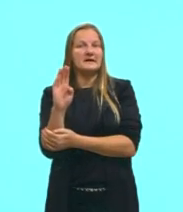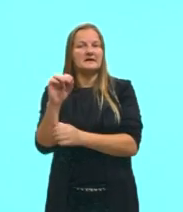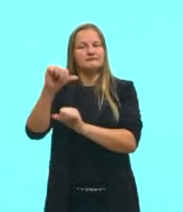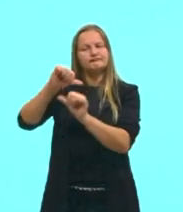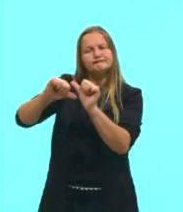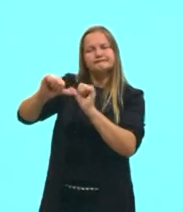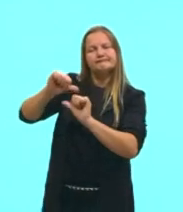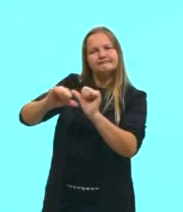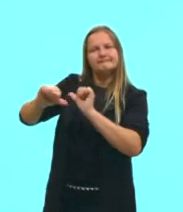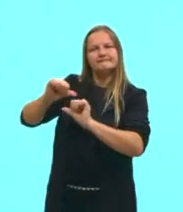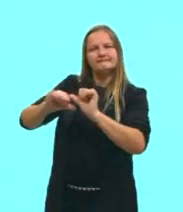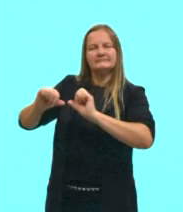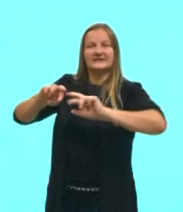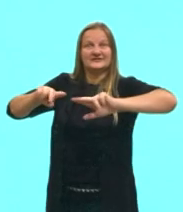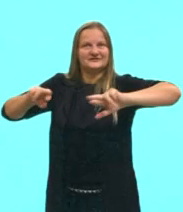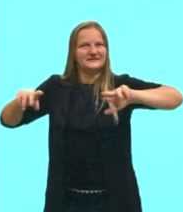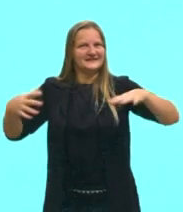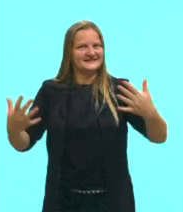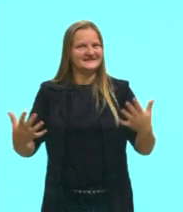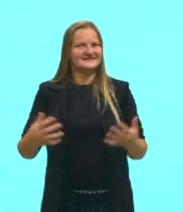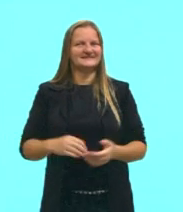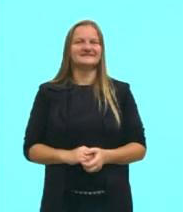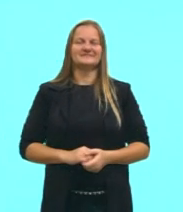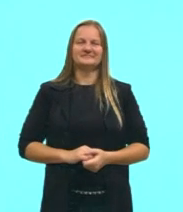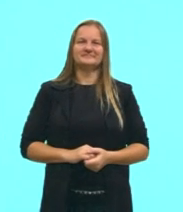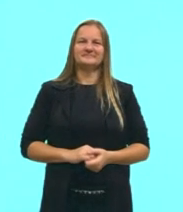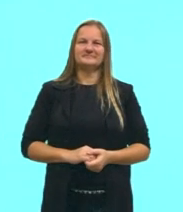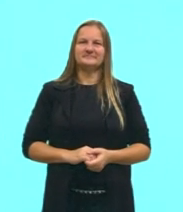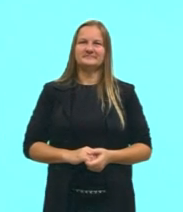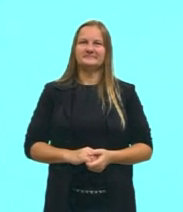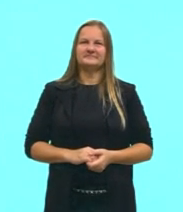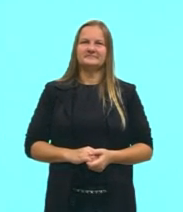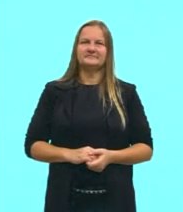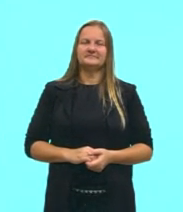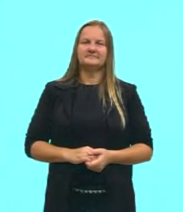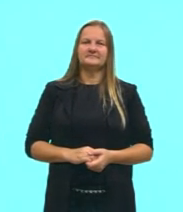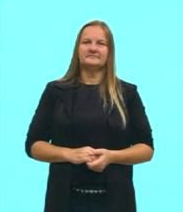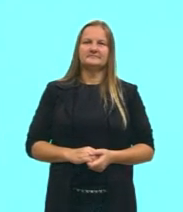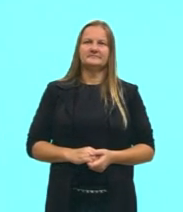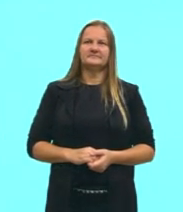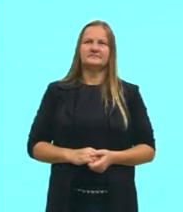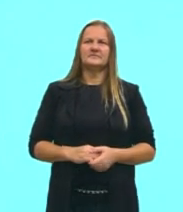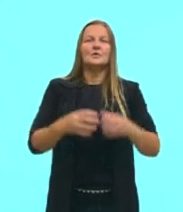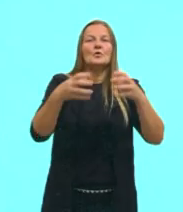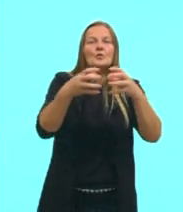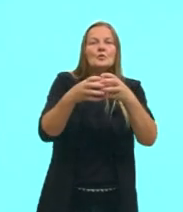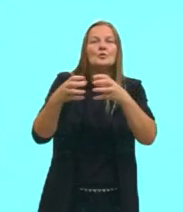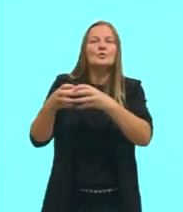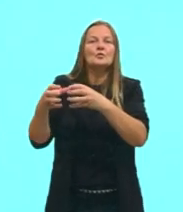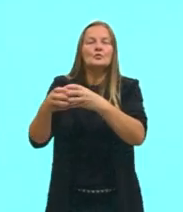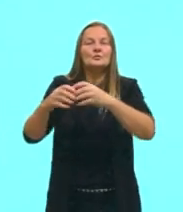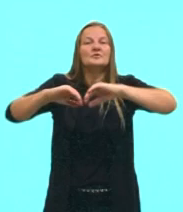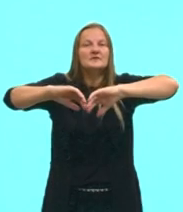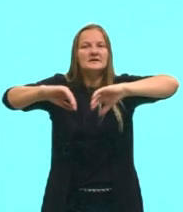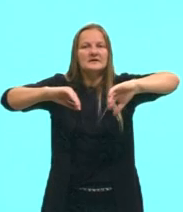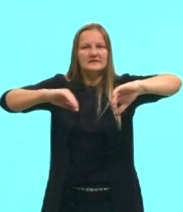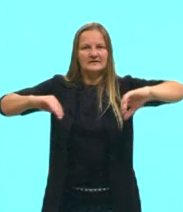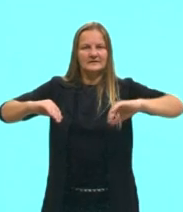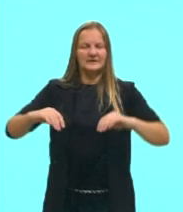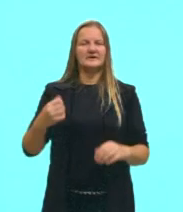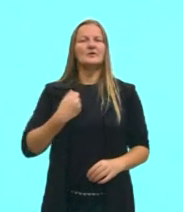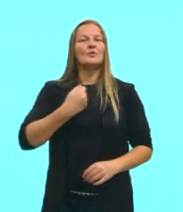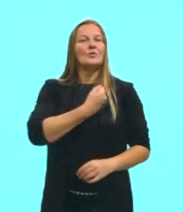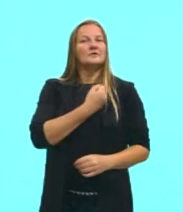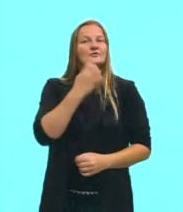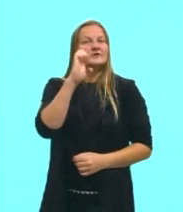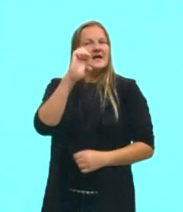são os elementos de transição e ela é os grupos são separados pelo